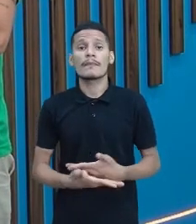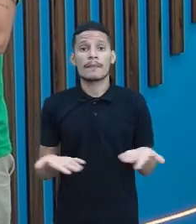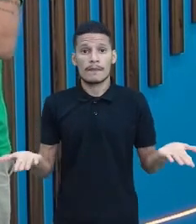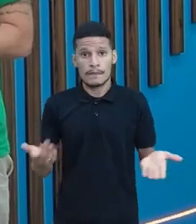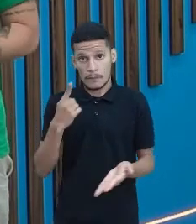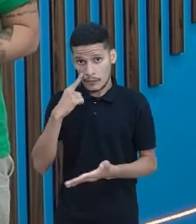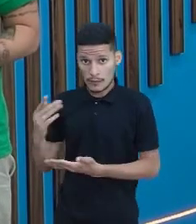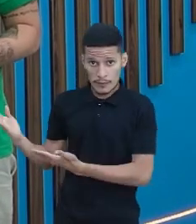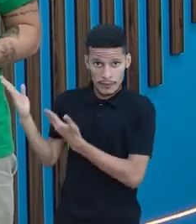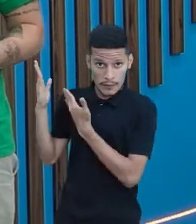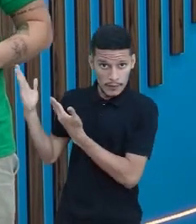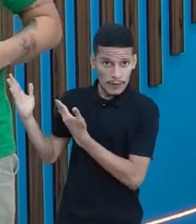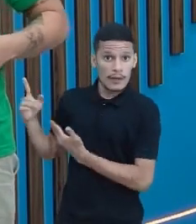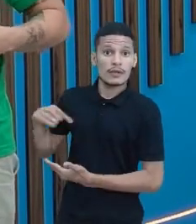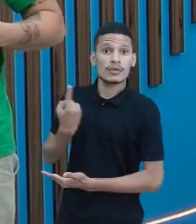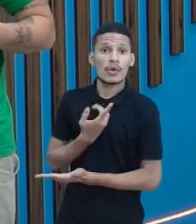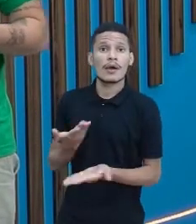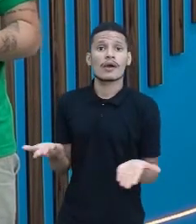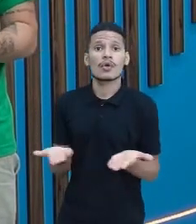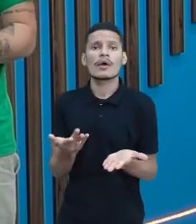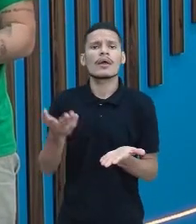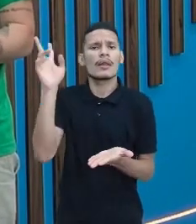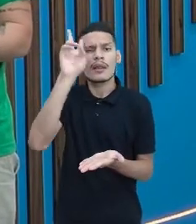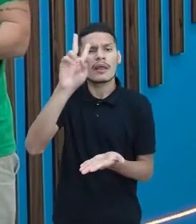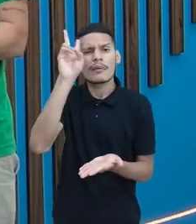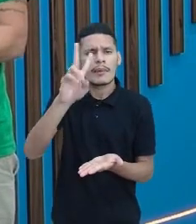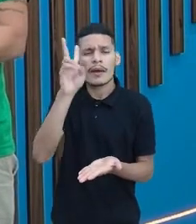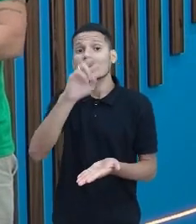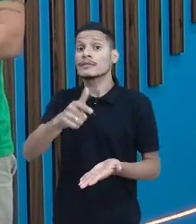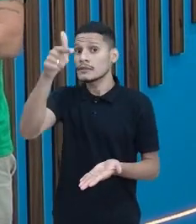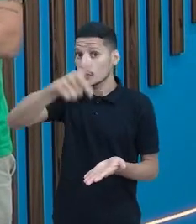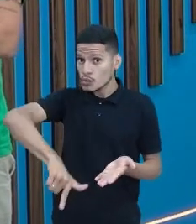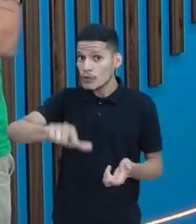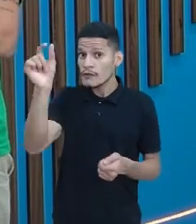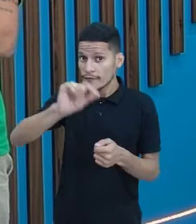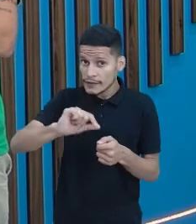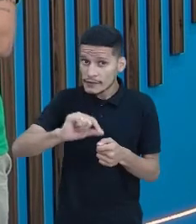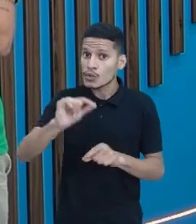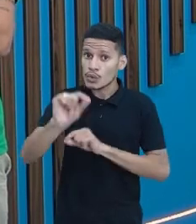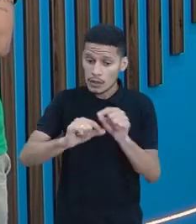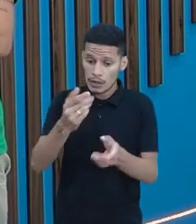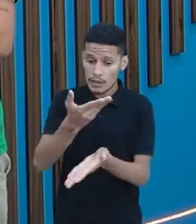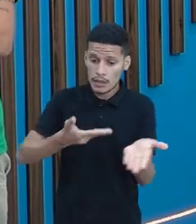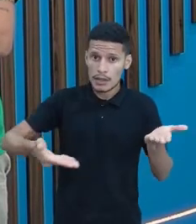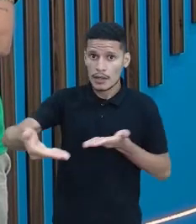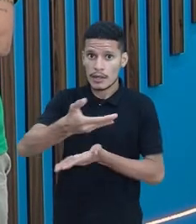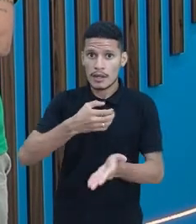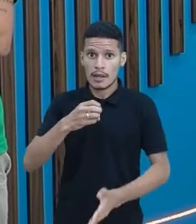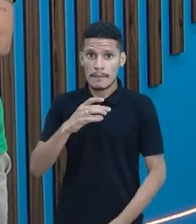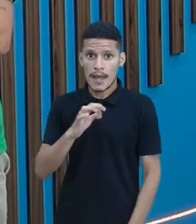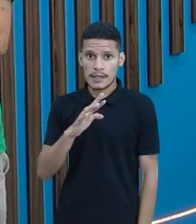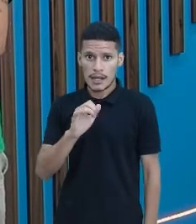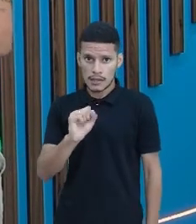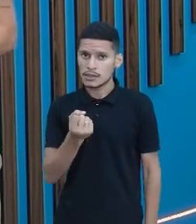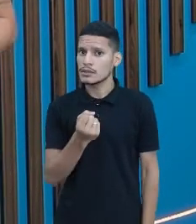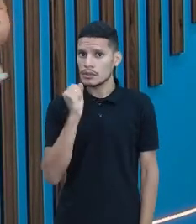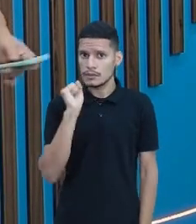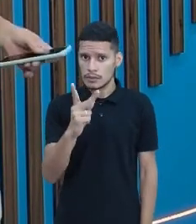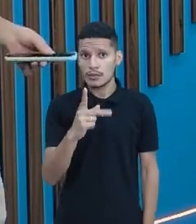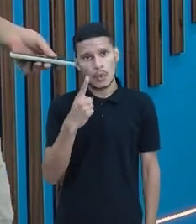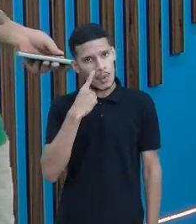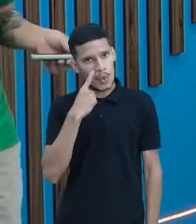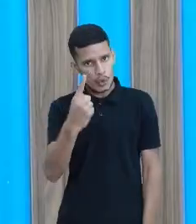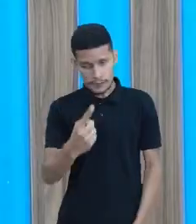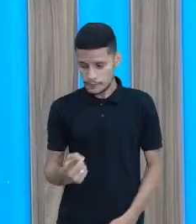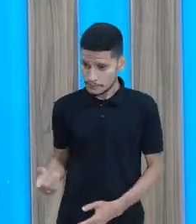disso daqui, a gente vai começar a relembrar e refazer algumas relações métricas, tá certo? Então, vindo aqui